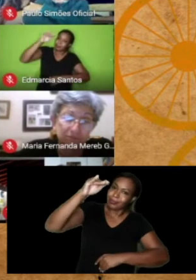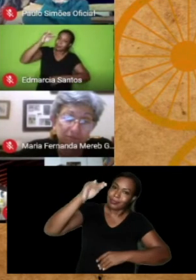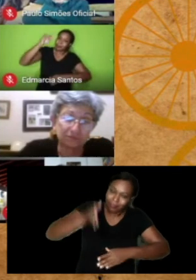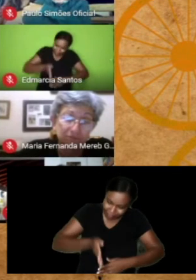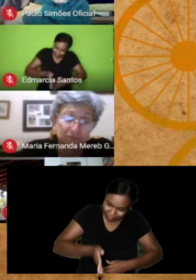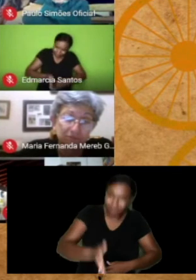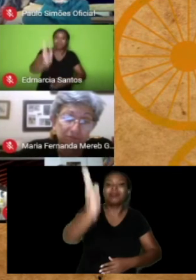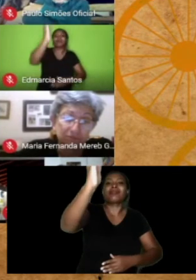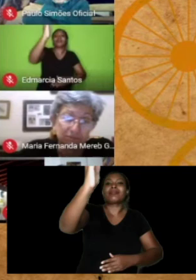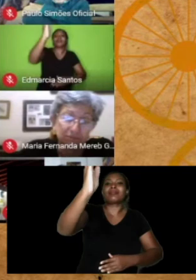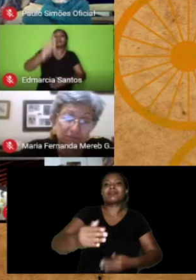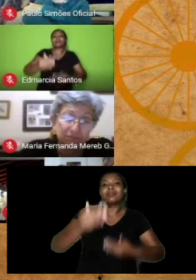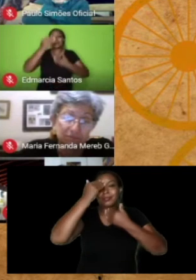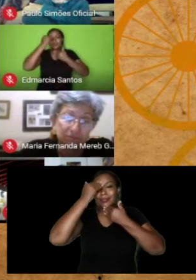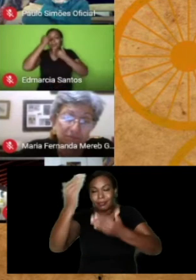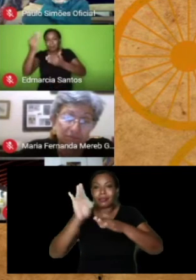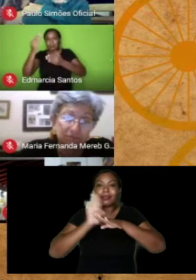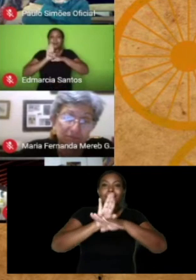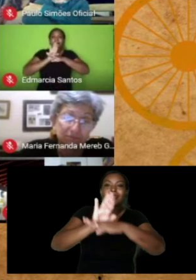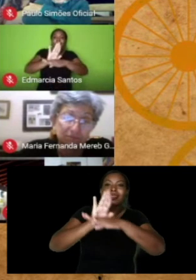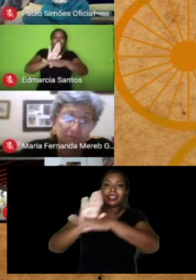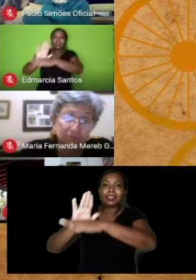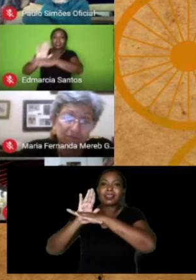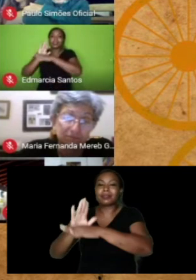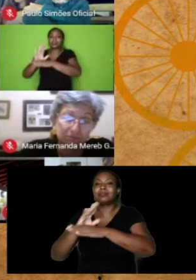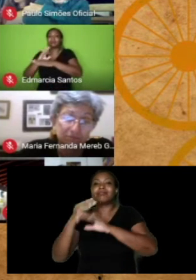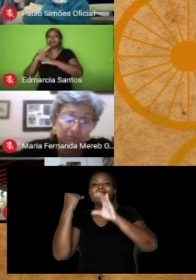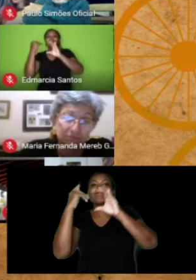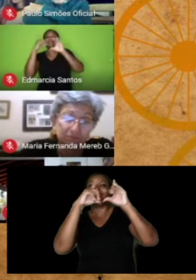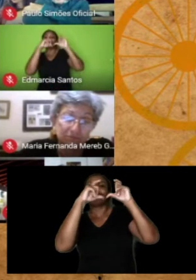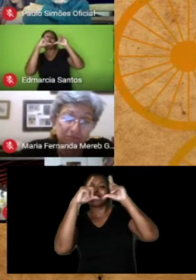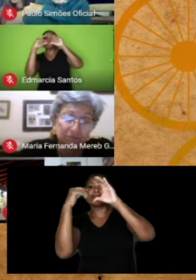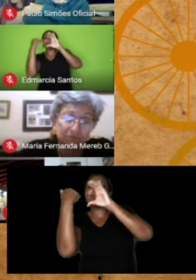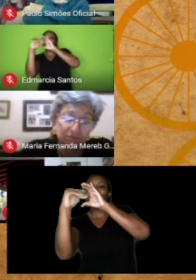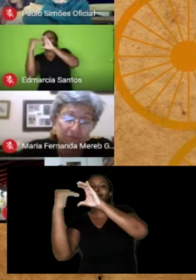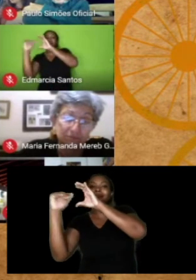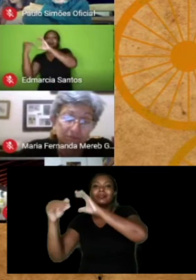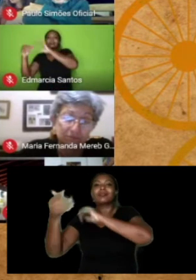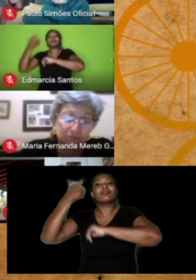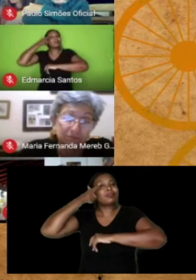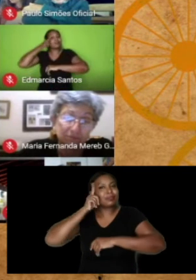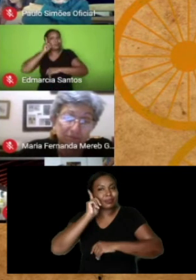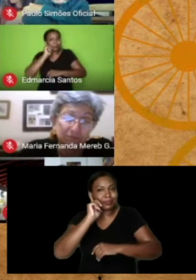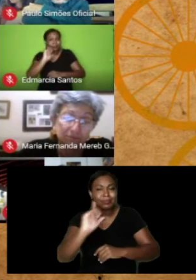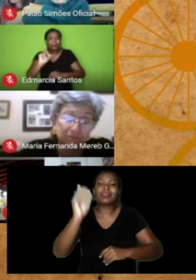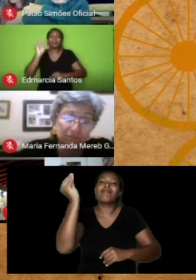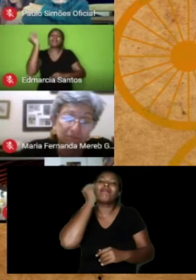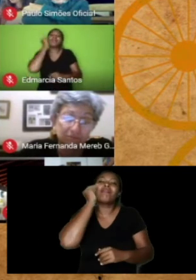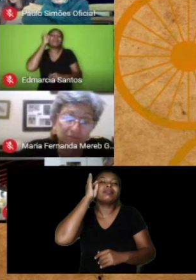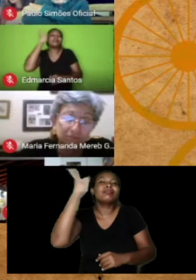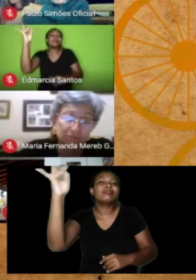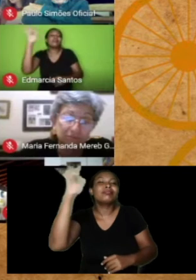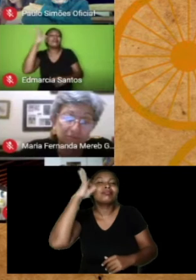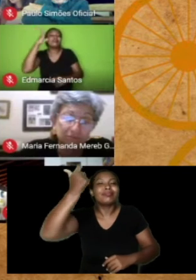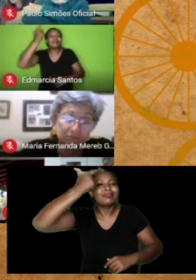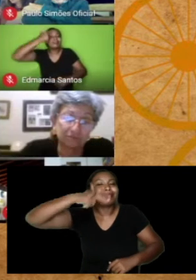Frente, e graças aos colaboradores que enviaram suas fotografias, conseguimos reviver as memórias do